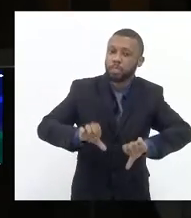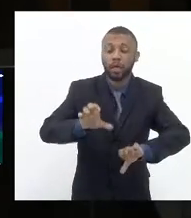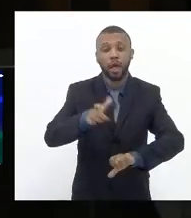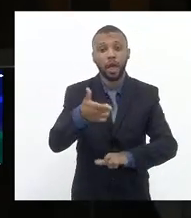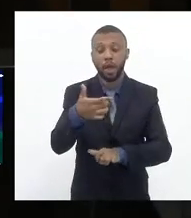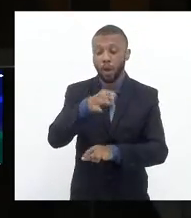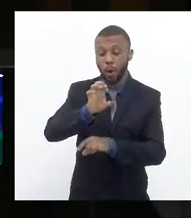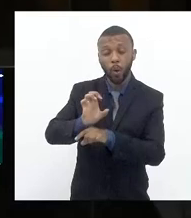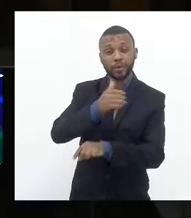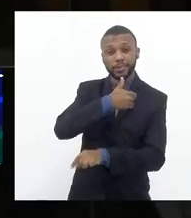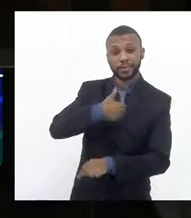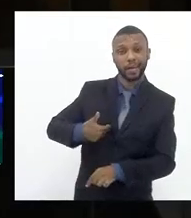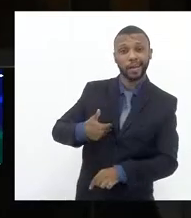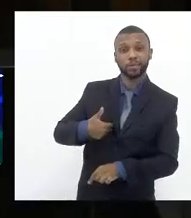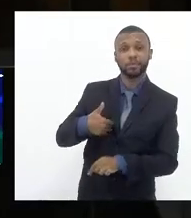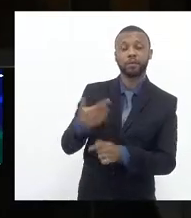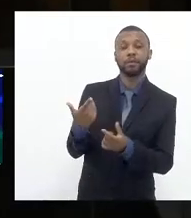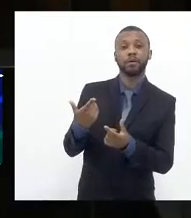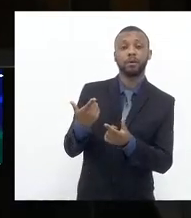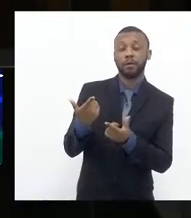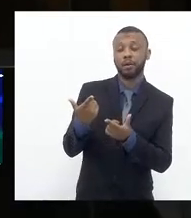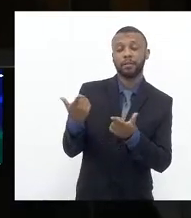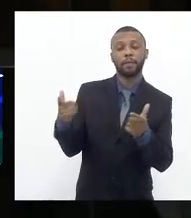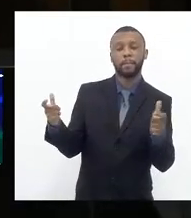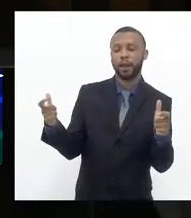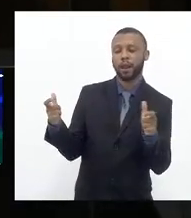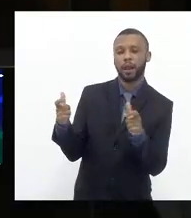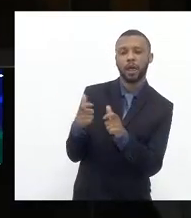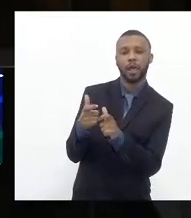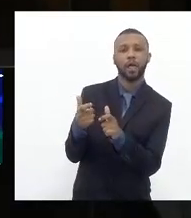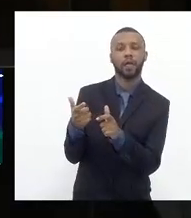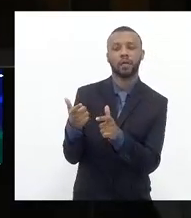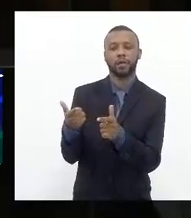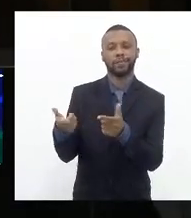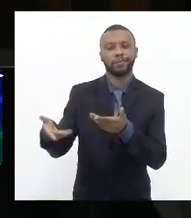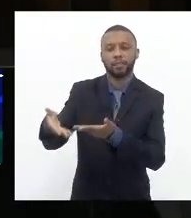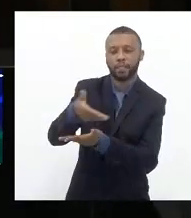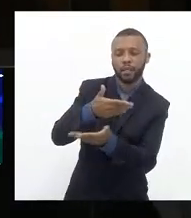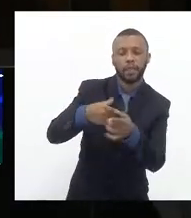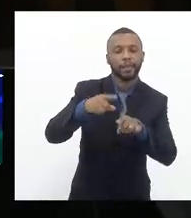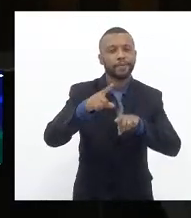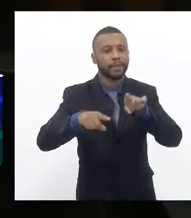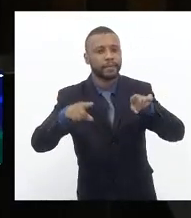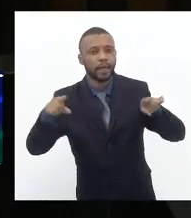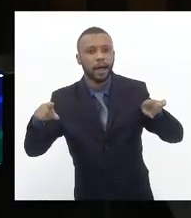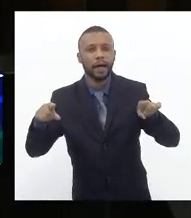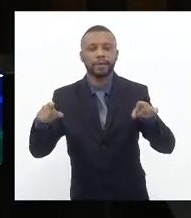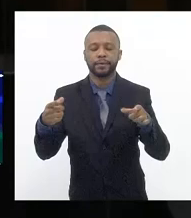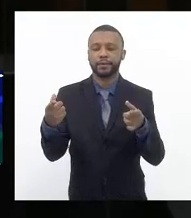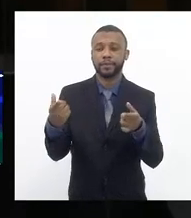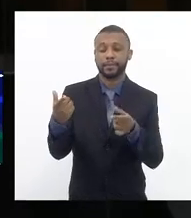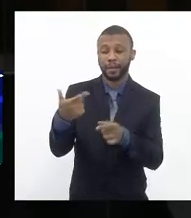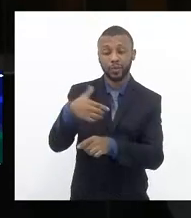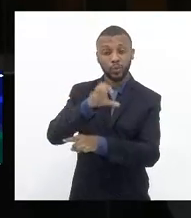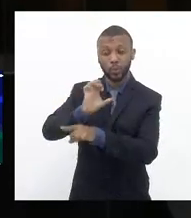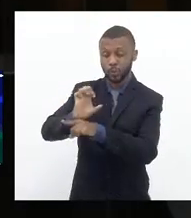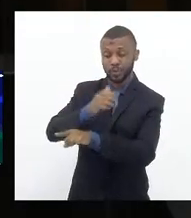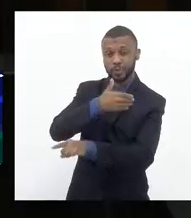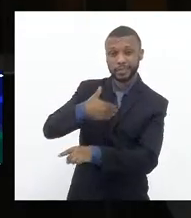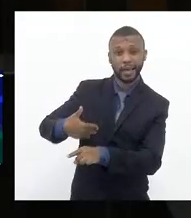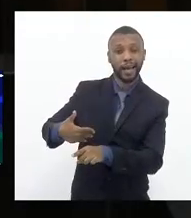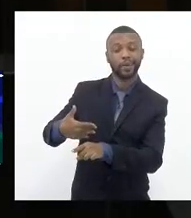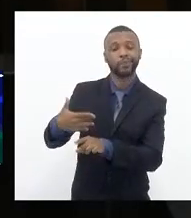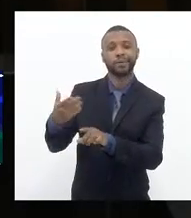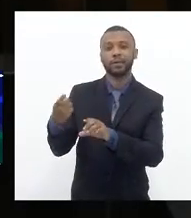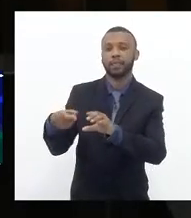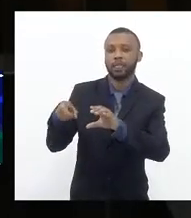cada vez mais diversidade e dinamismo. Tem se transformado cada vez mais num Estado